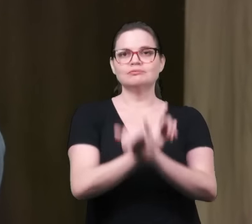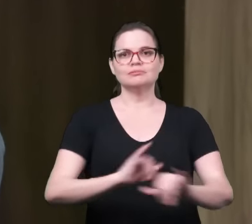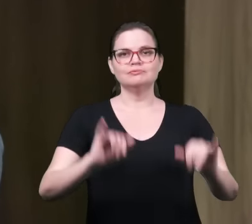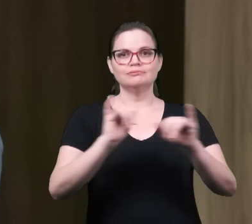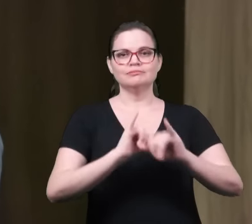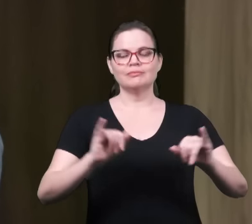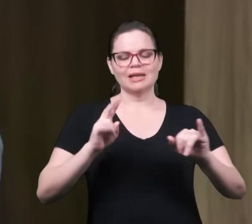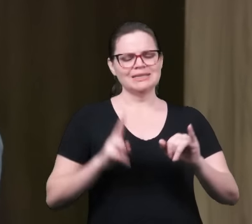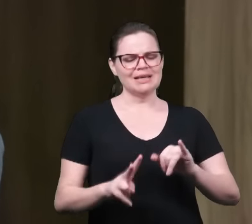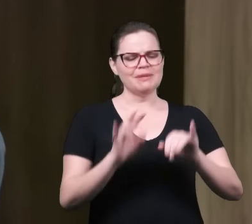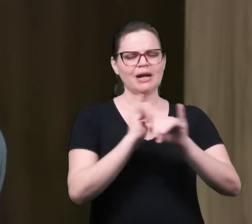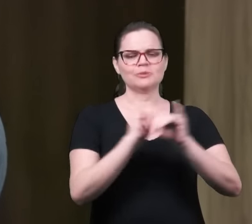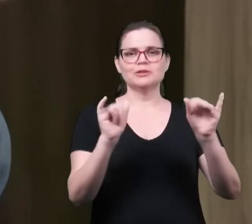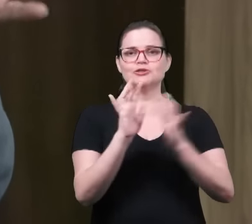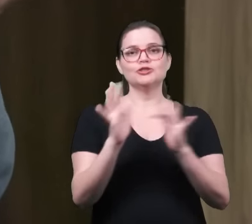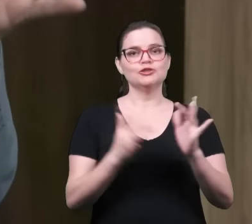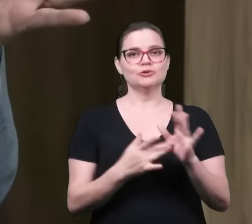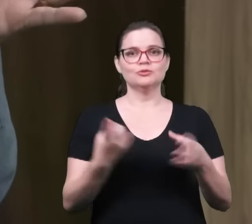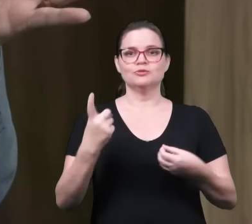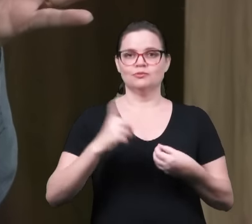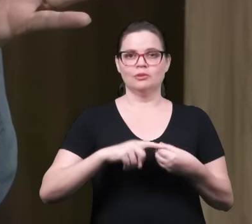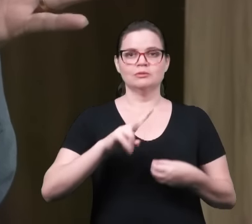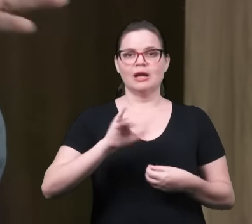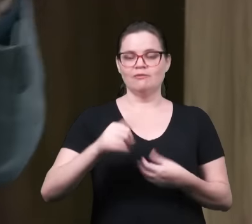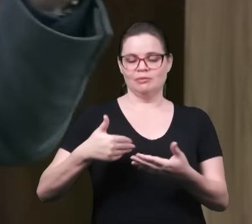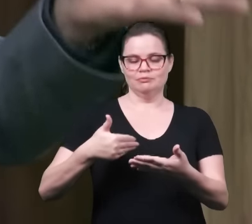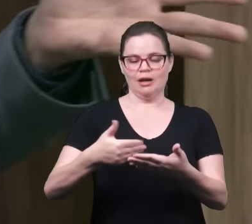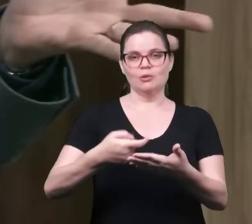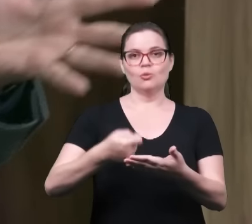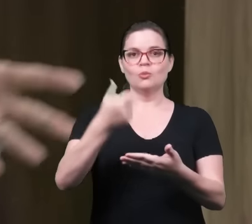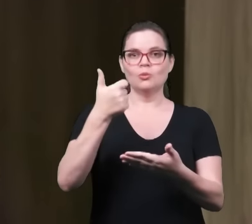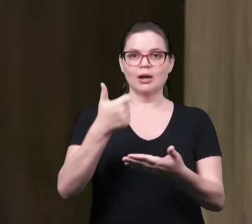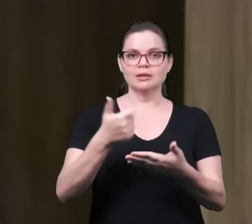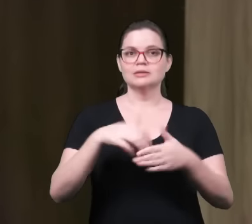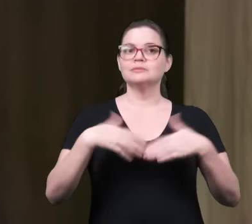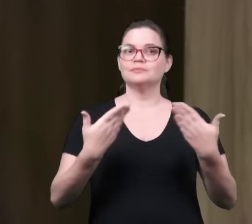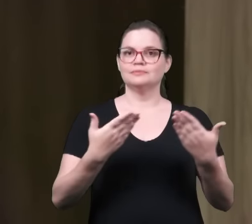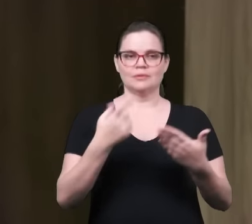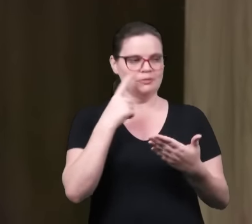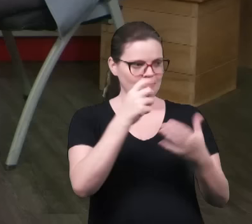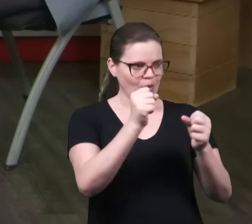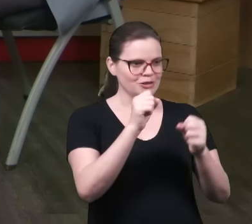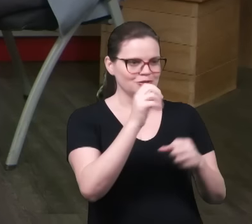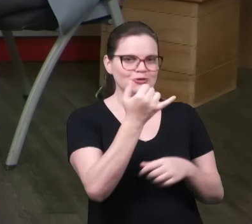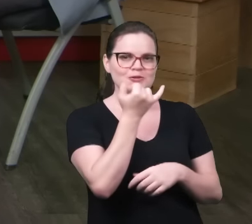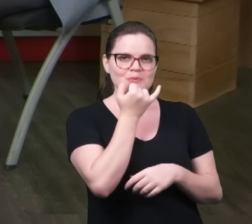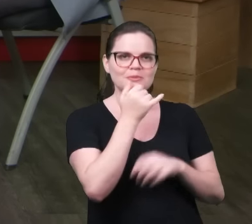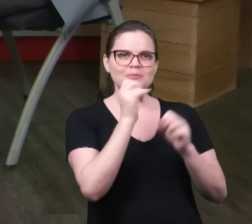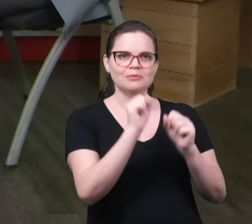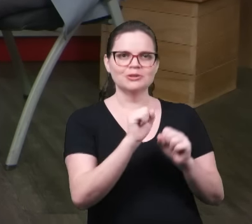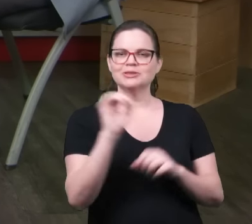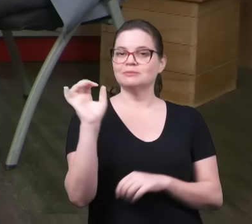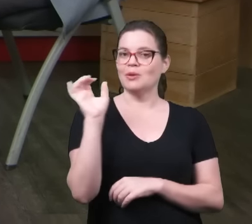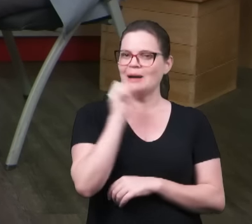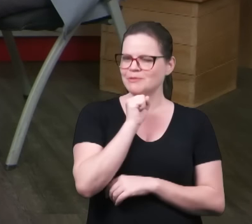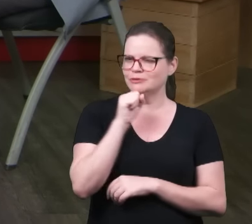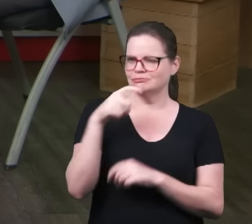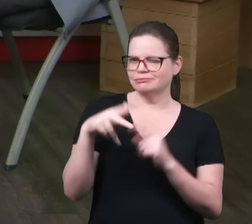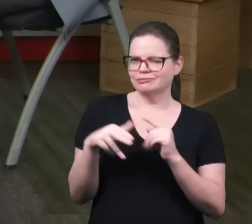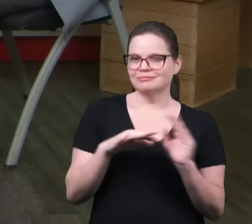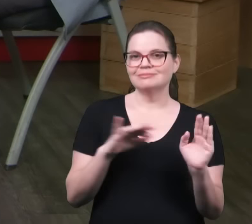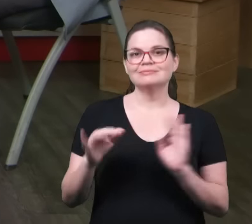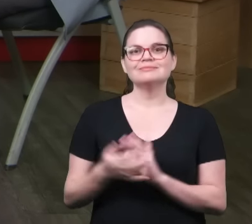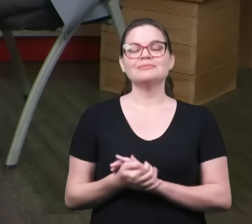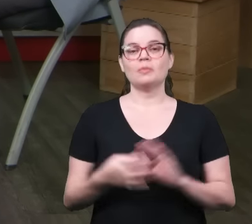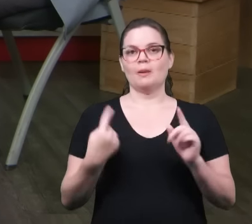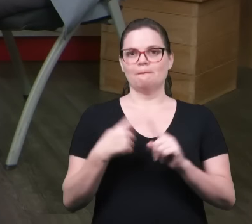de anunciar que Jesus em breve vem. E as festas? Pois não, pode falar, depois a gente... Só completar um pouquinho, claro, né? Até porque, né, na